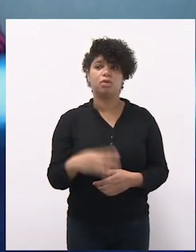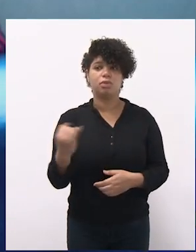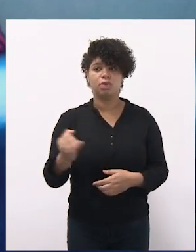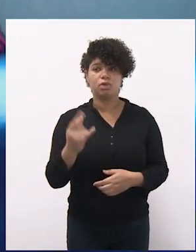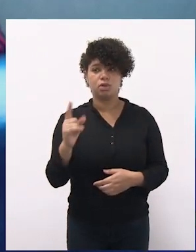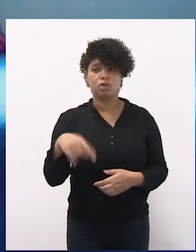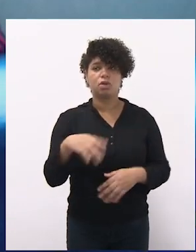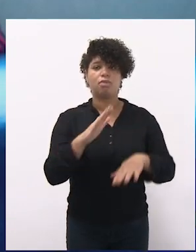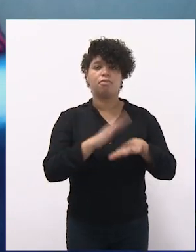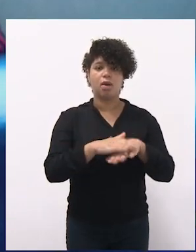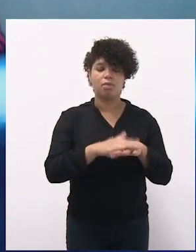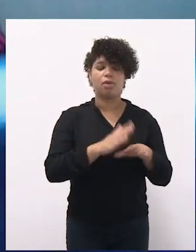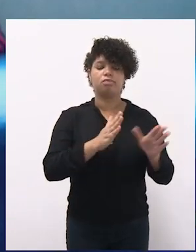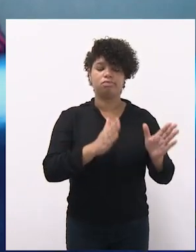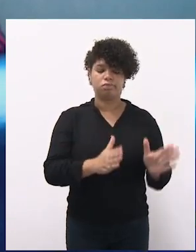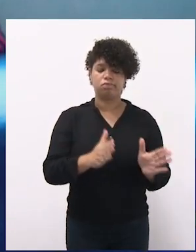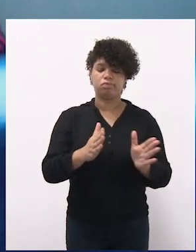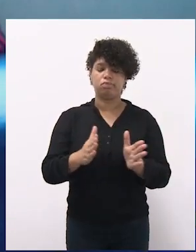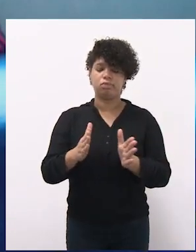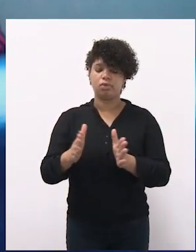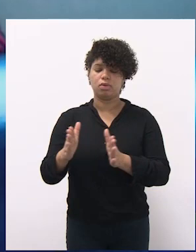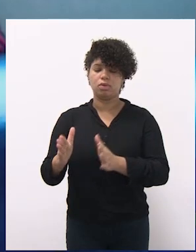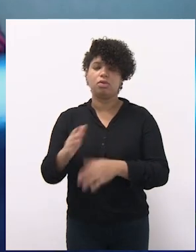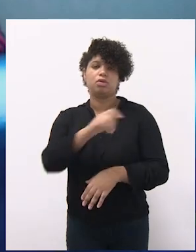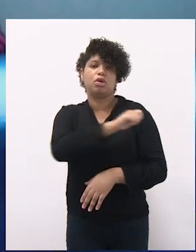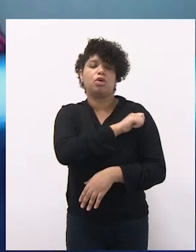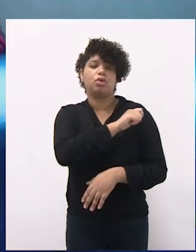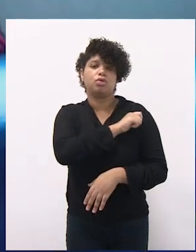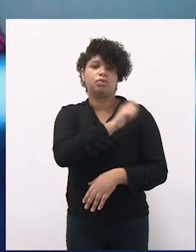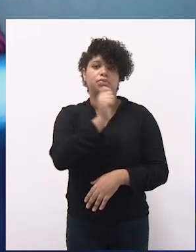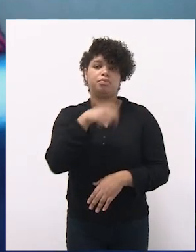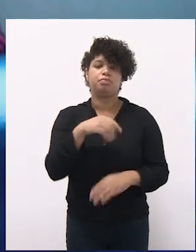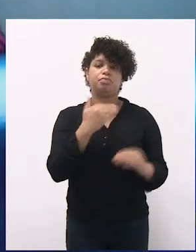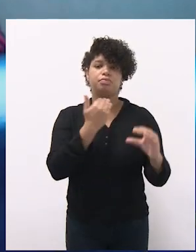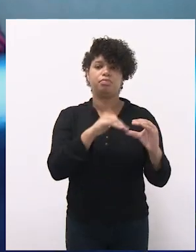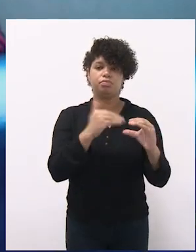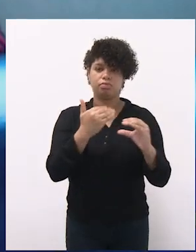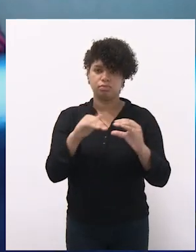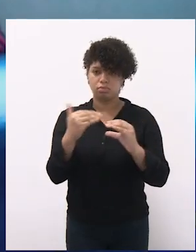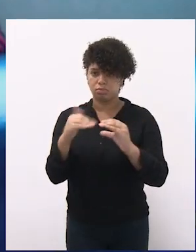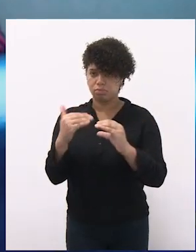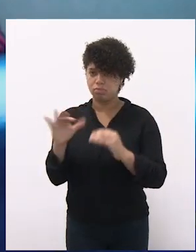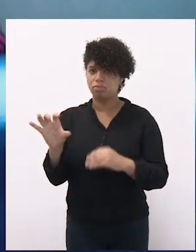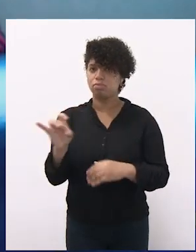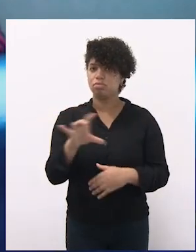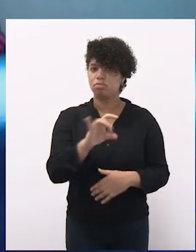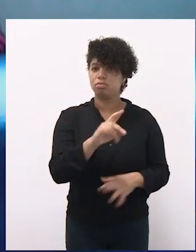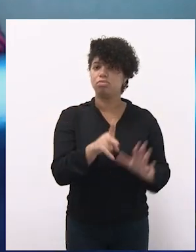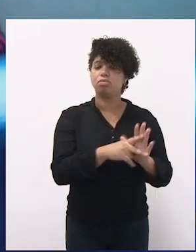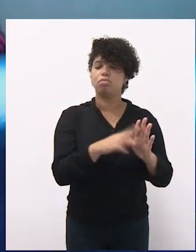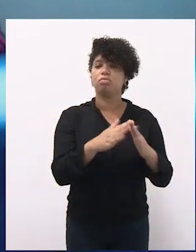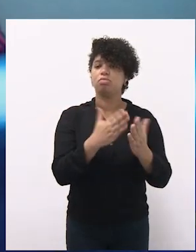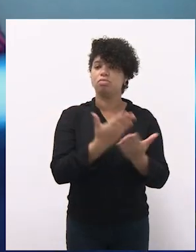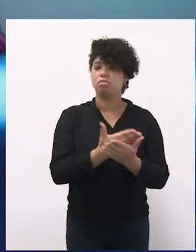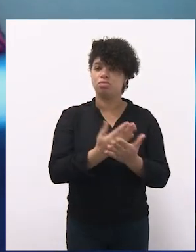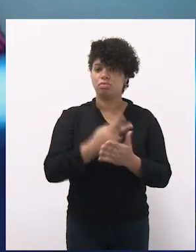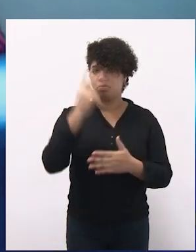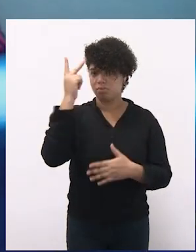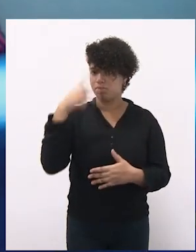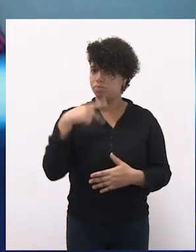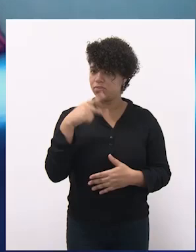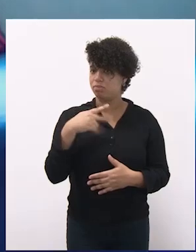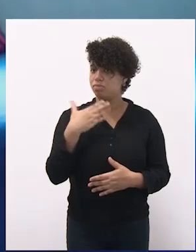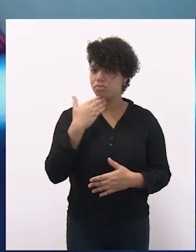esses passos e colocar os alunos também com os e-mails institucionais deles e não utilizando